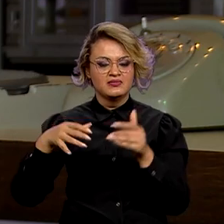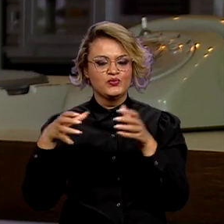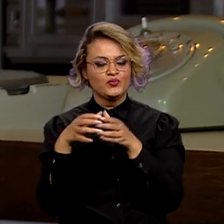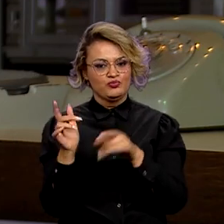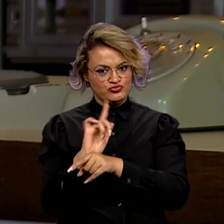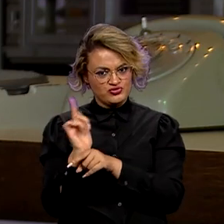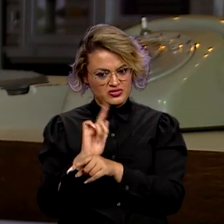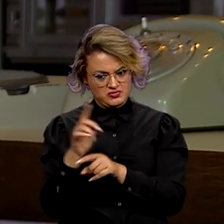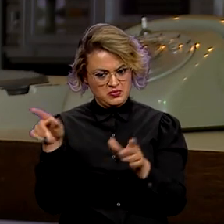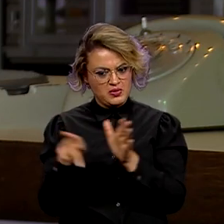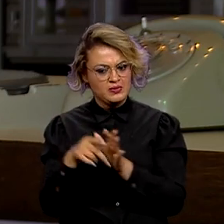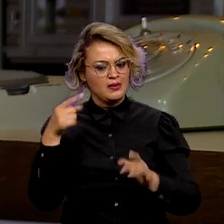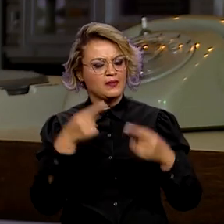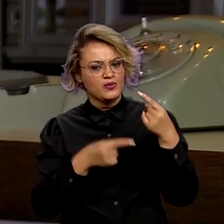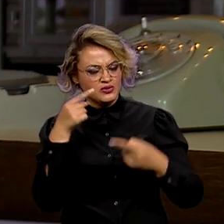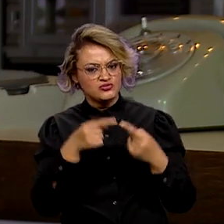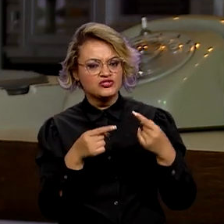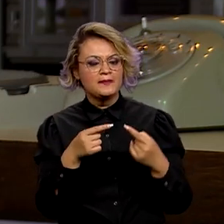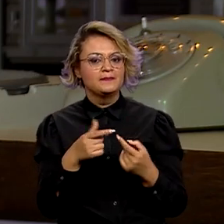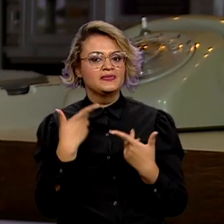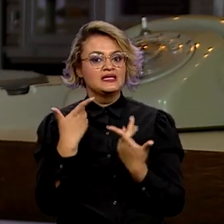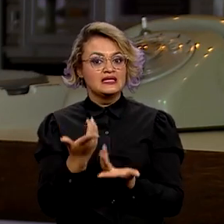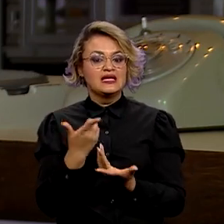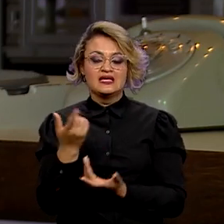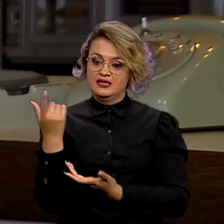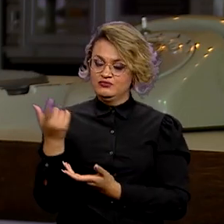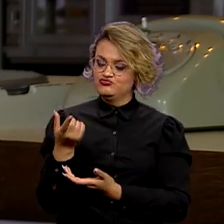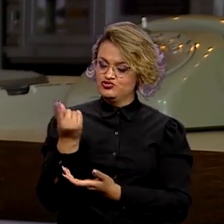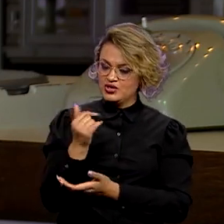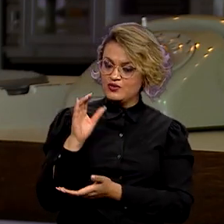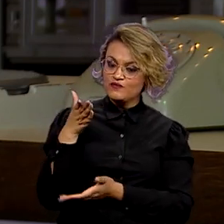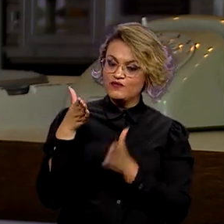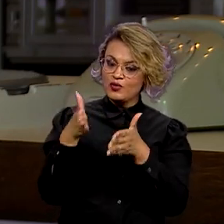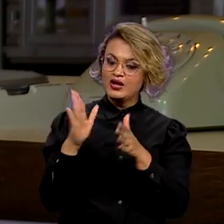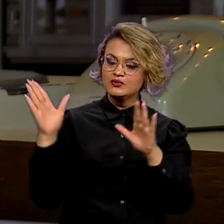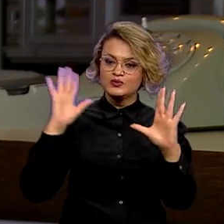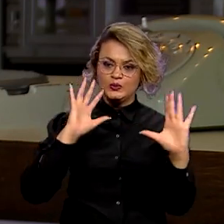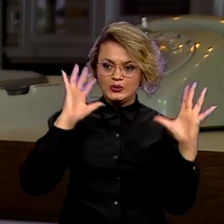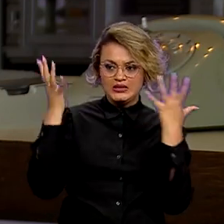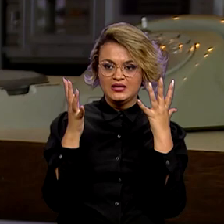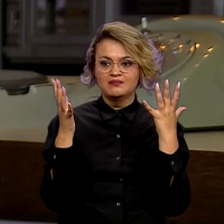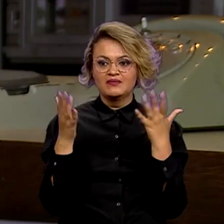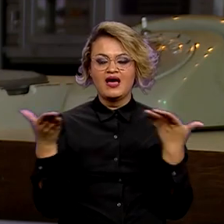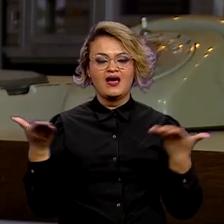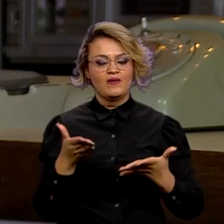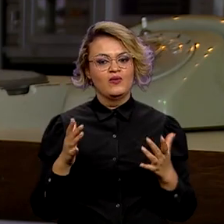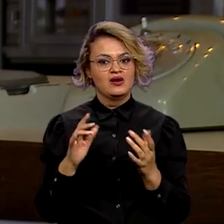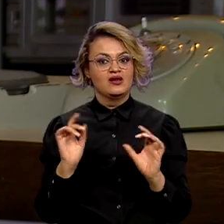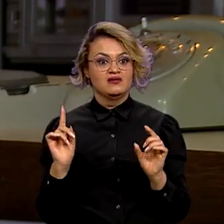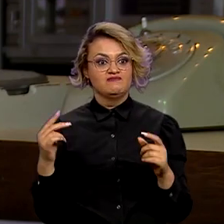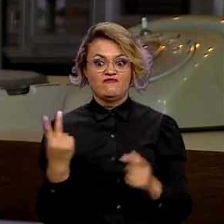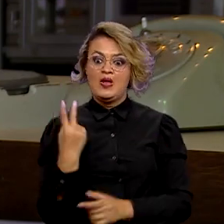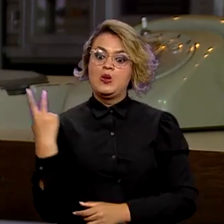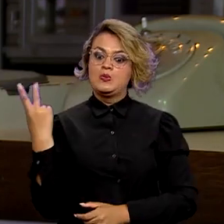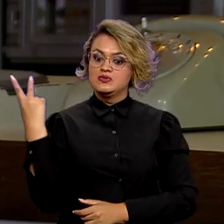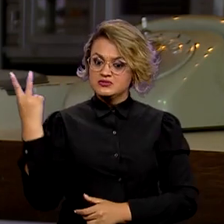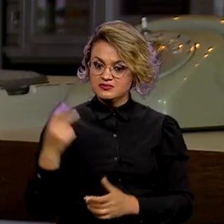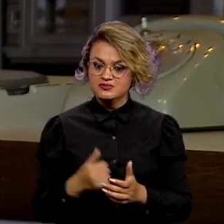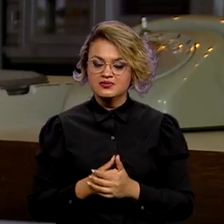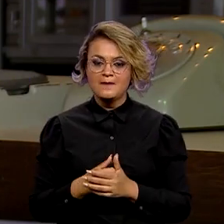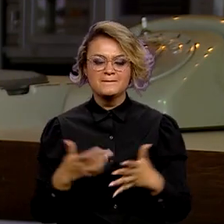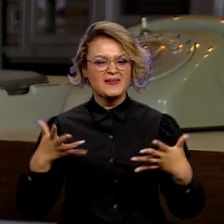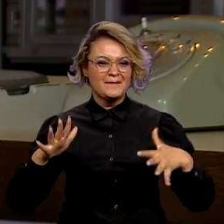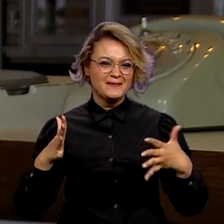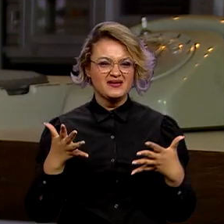gestores dessas políticas. E o Fundo Clima, ele volta agora encorpado. Nós tínhamos uma média